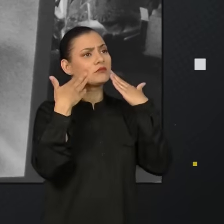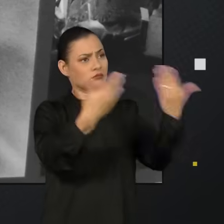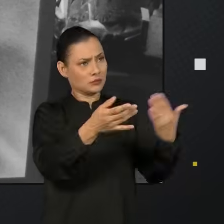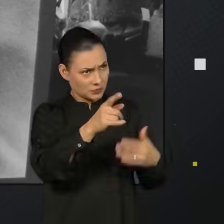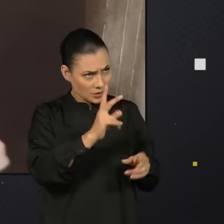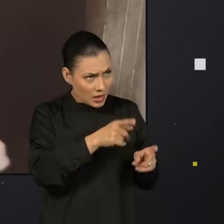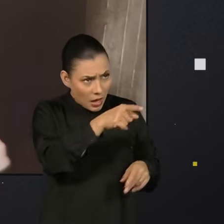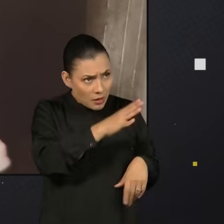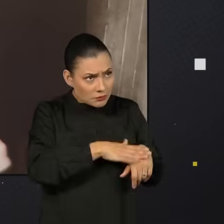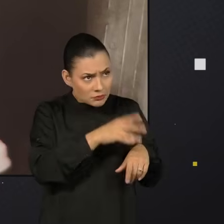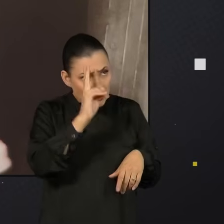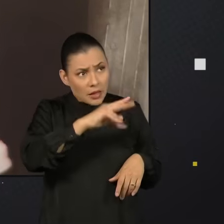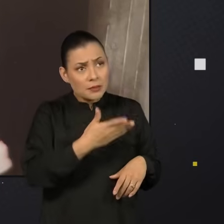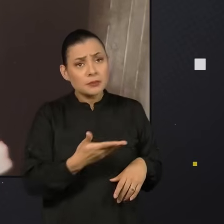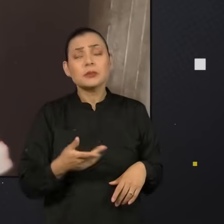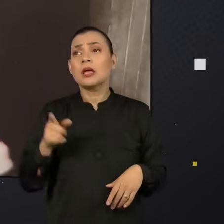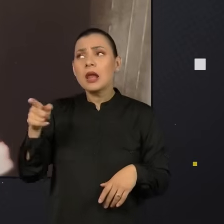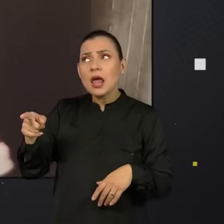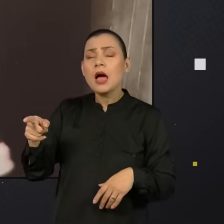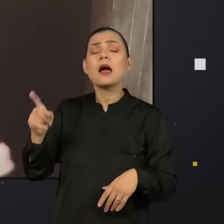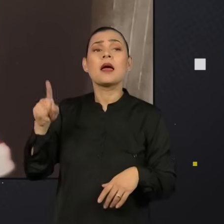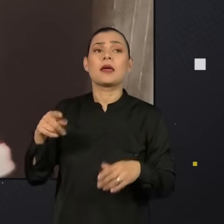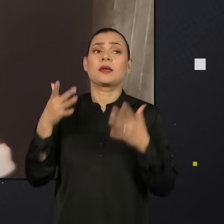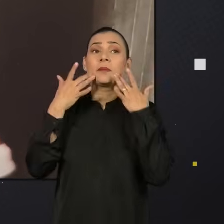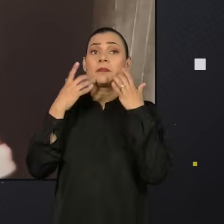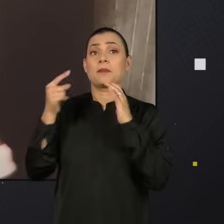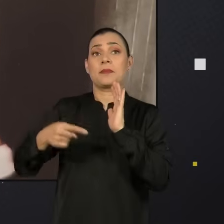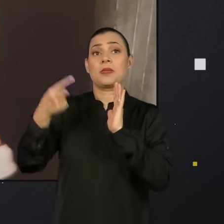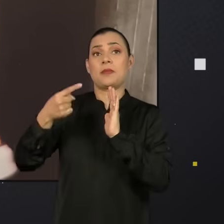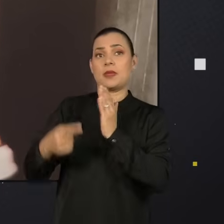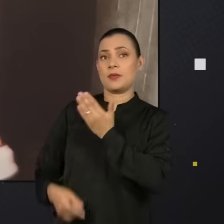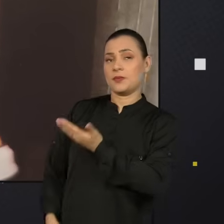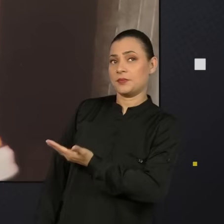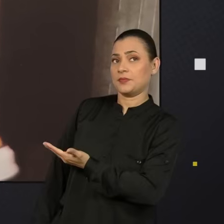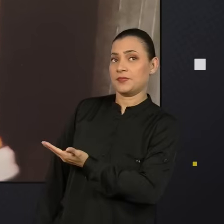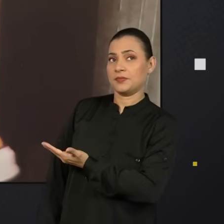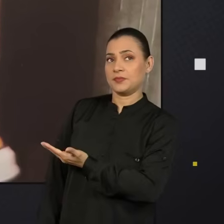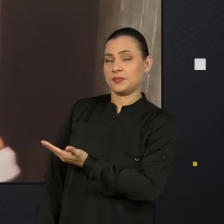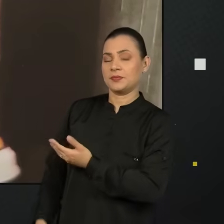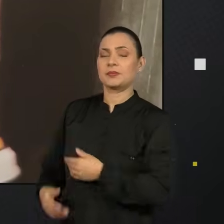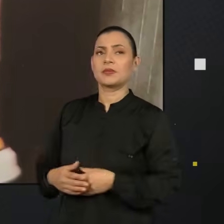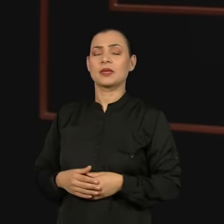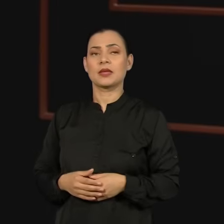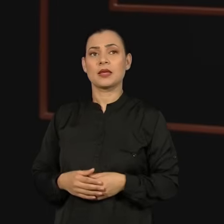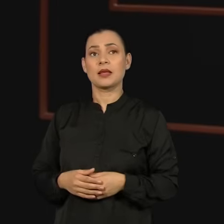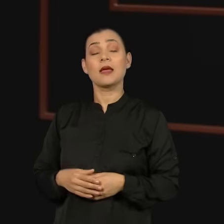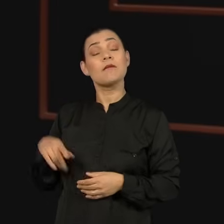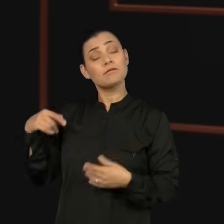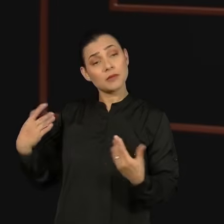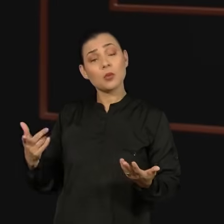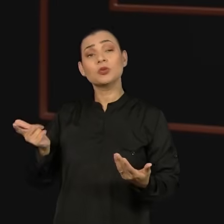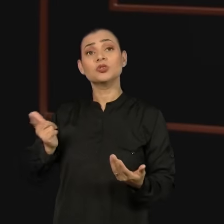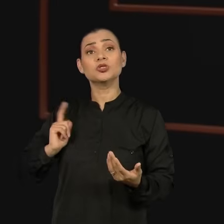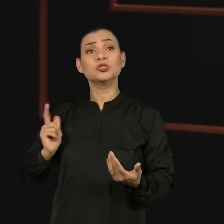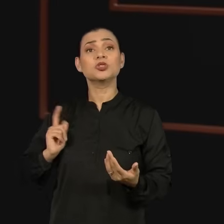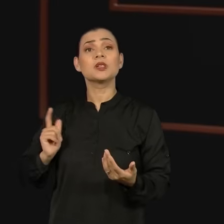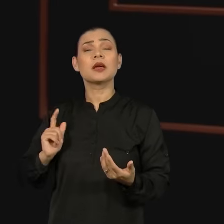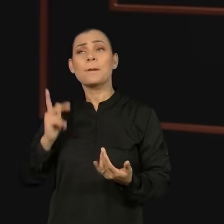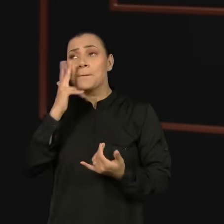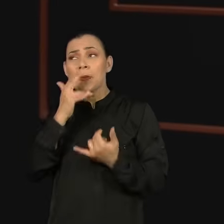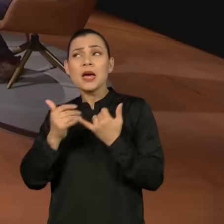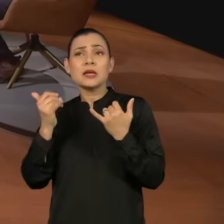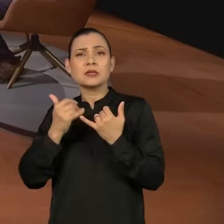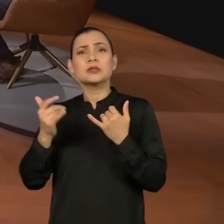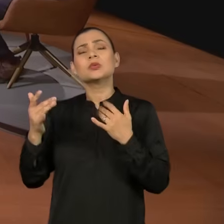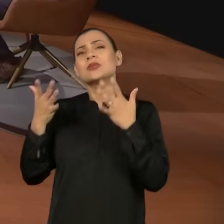Lá? Chamava Miscelânea. Miscelânea. Eram vários quadros. Esse é o que foi um dos mais parecidos com